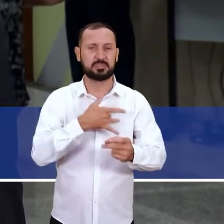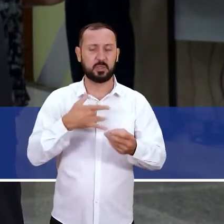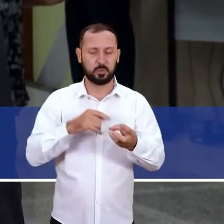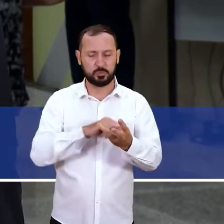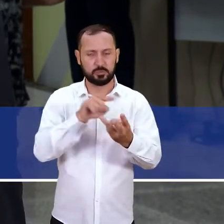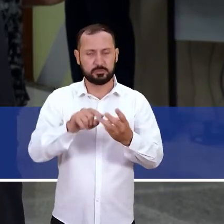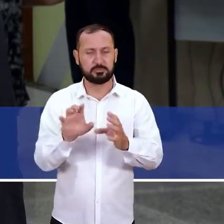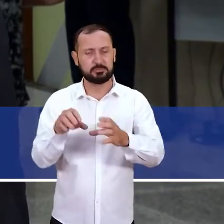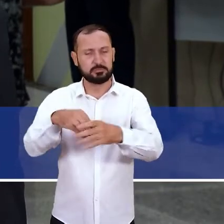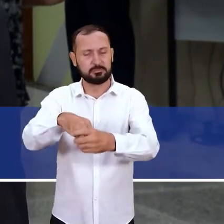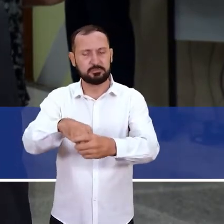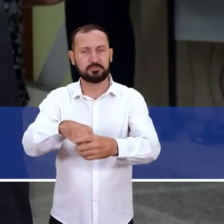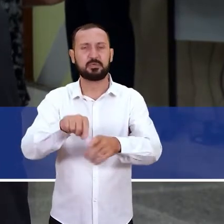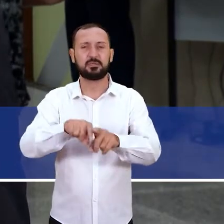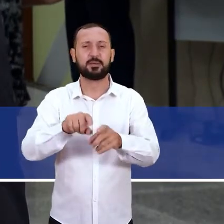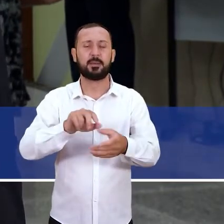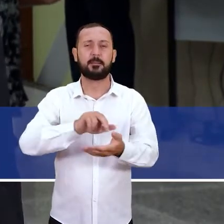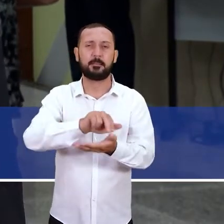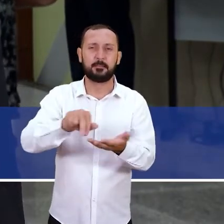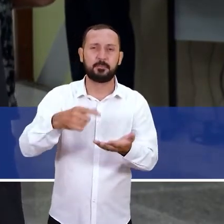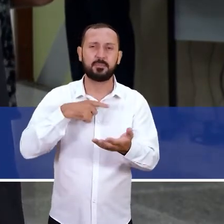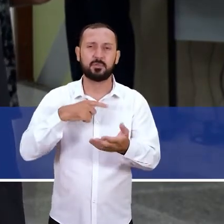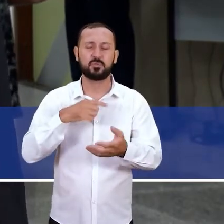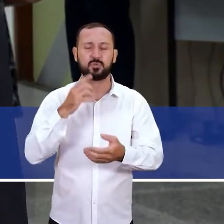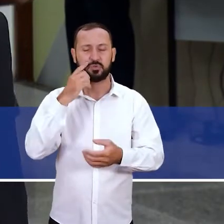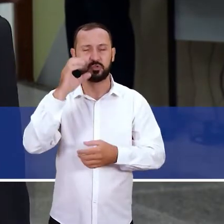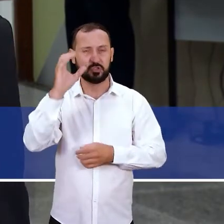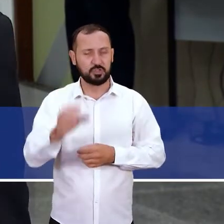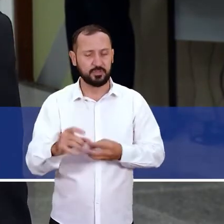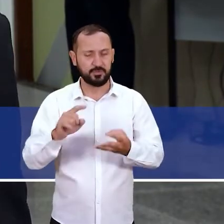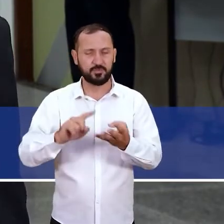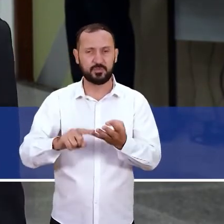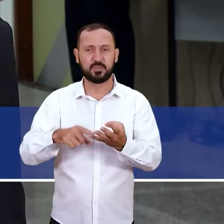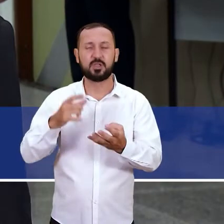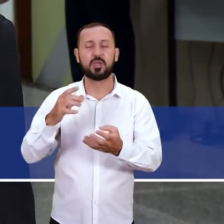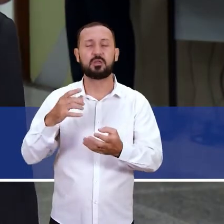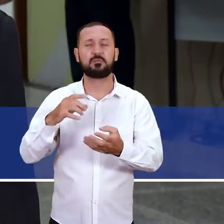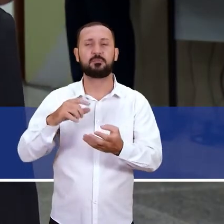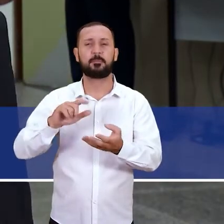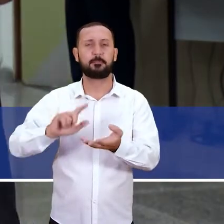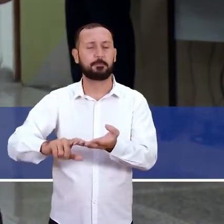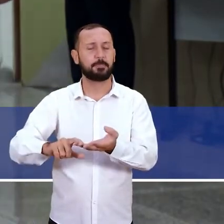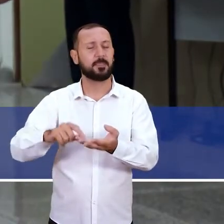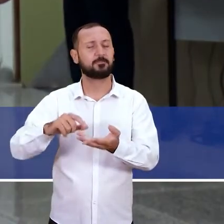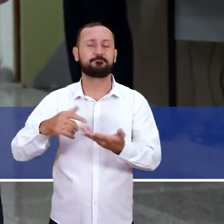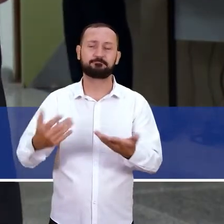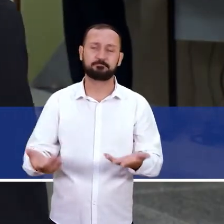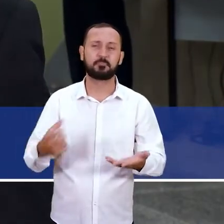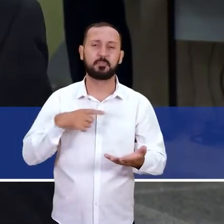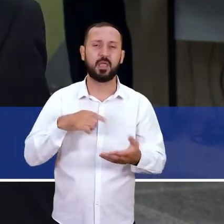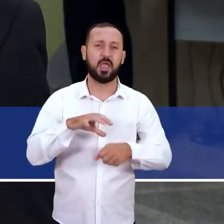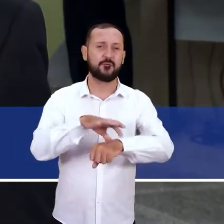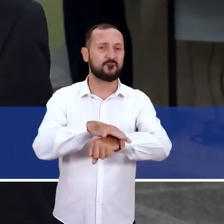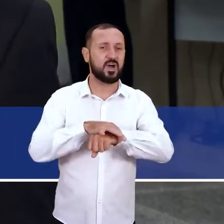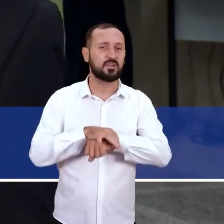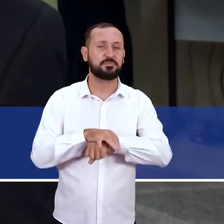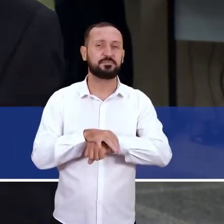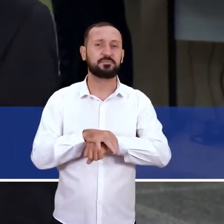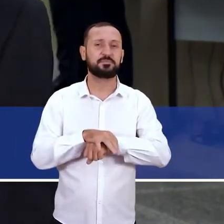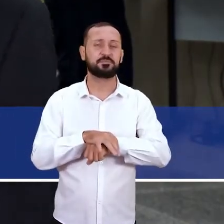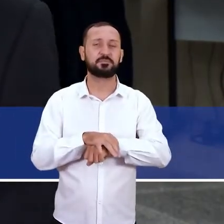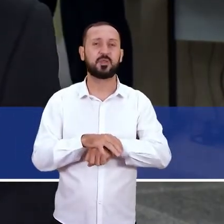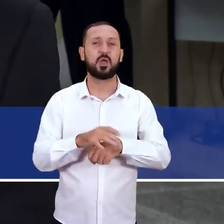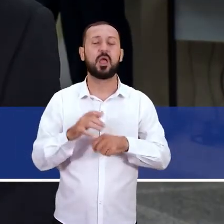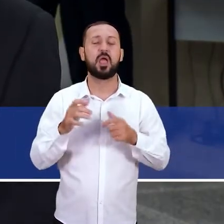de saúde e também as demandas na área civil residual, as demandas na área criminal. Enfim, a defensoria